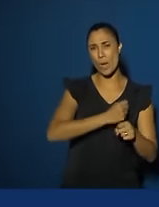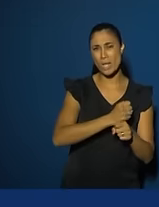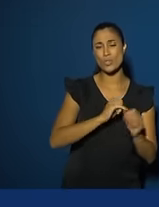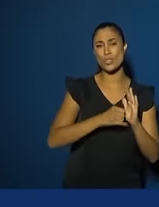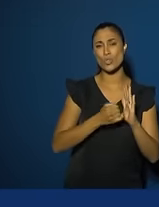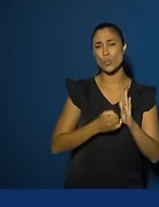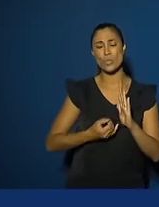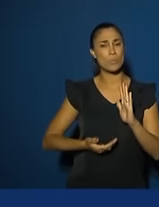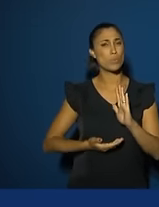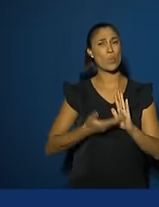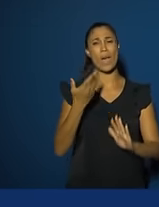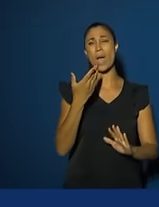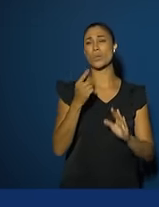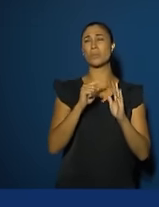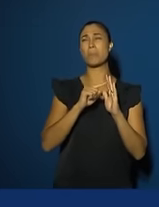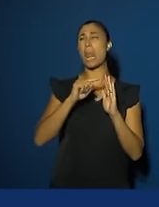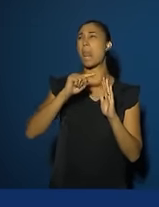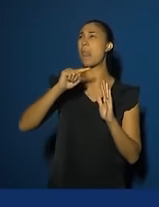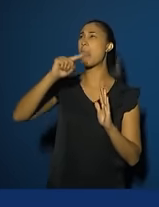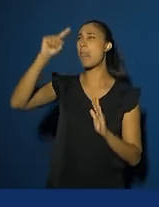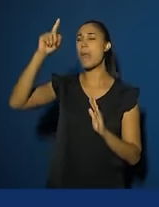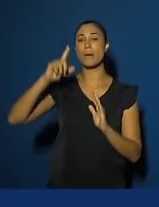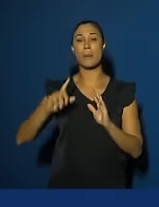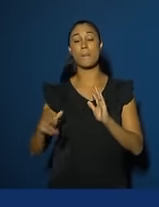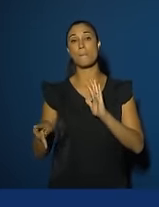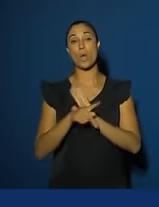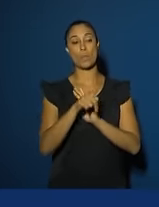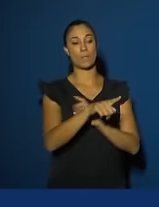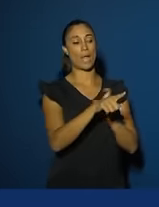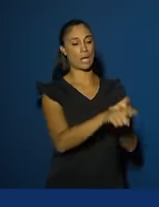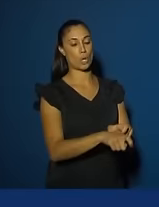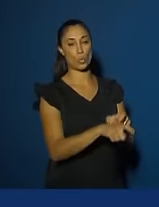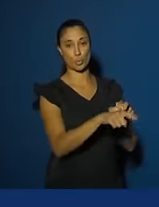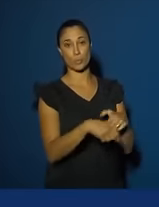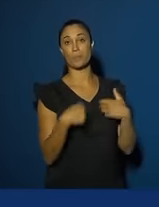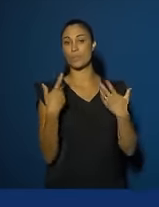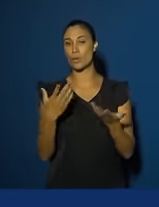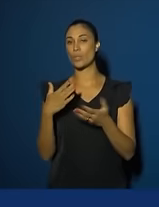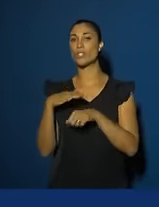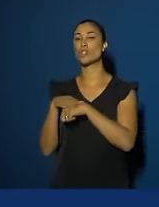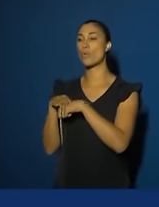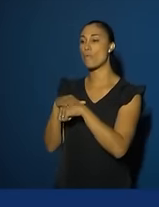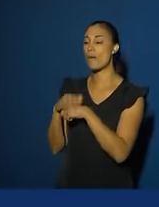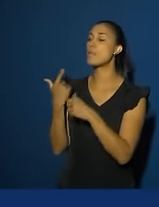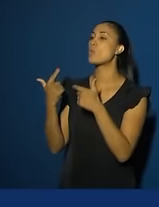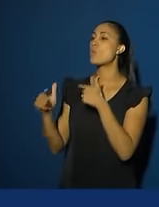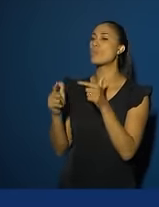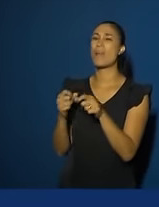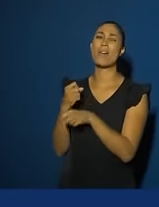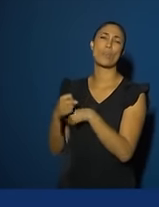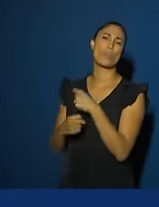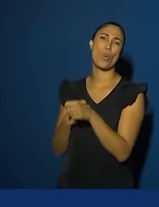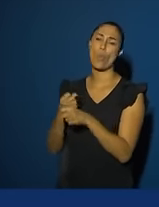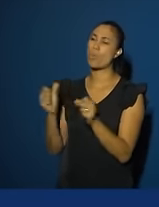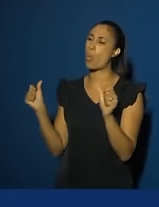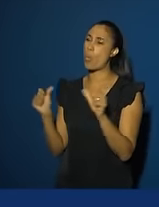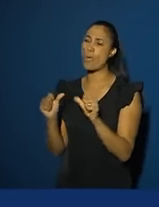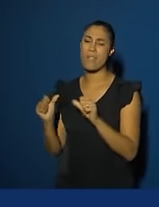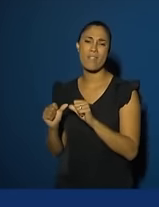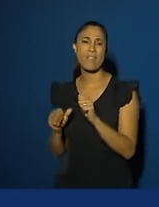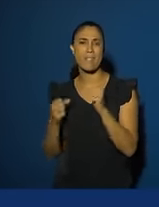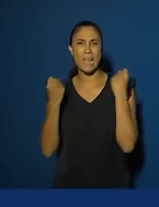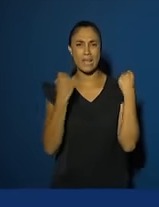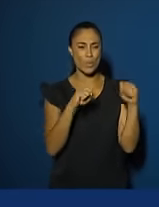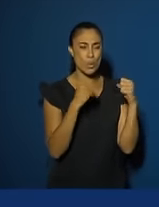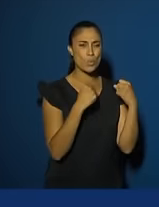muito alto e o crescimento metade do crescimento veio da Agricultura então quando a gente conversa com varejo foi um ano bom indústria de transformação caiu